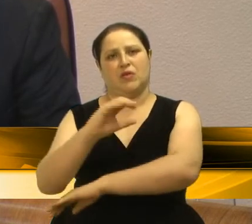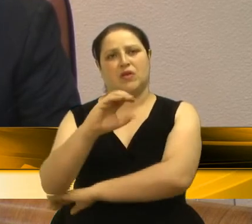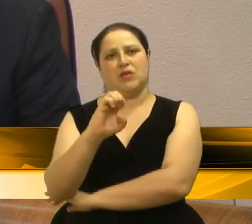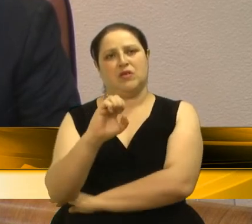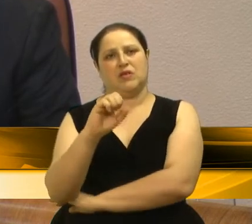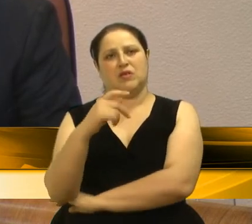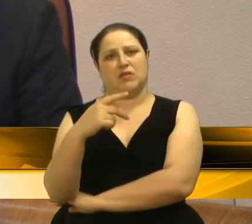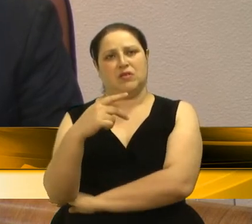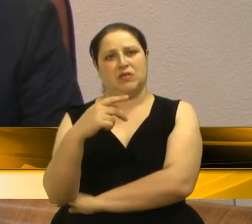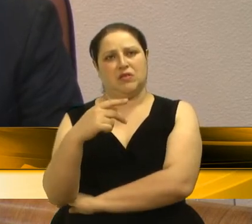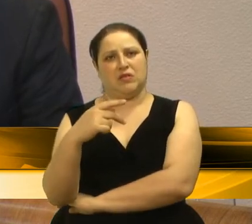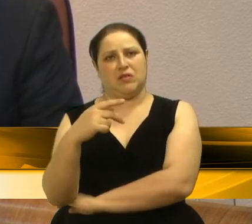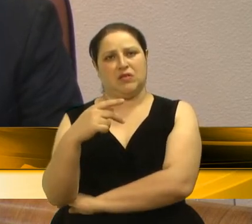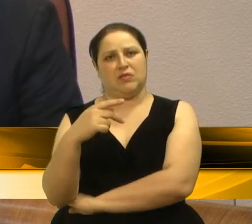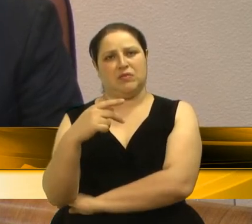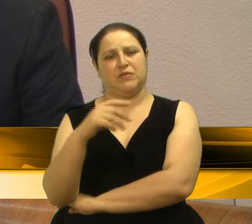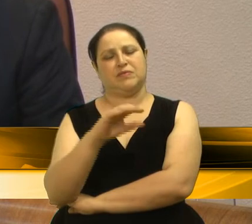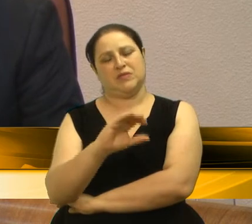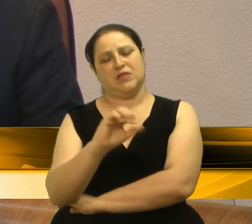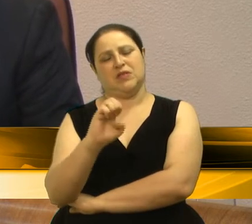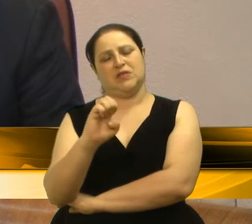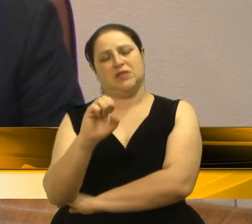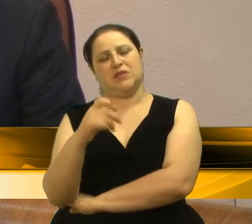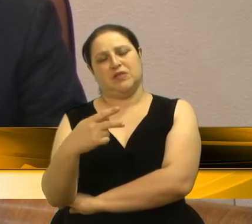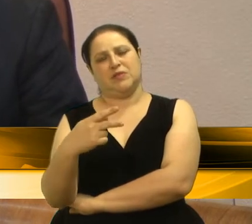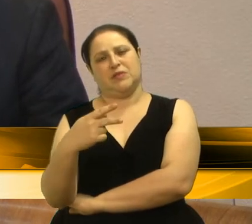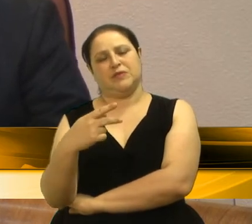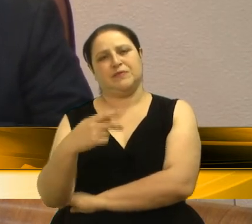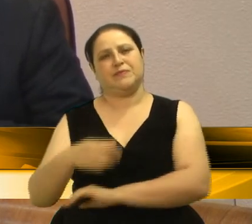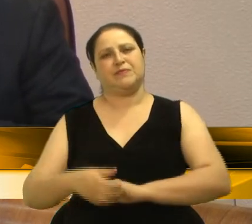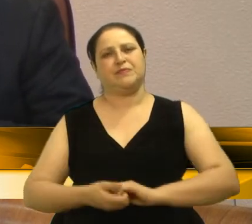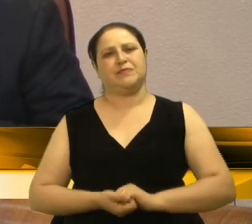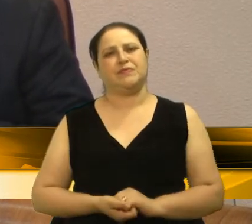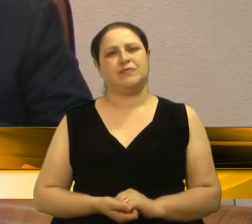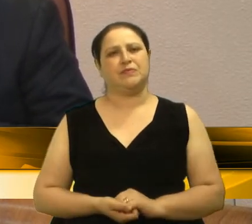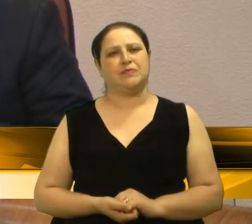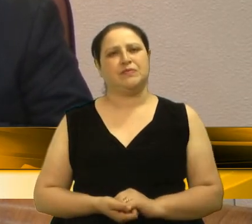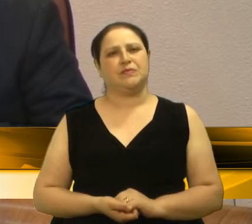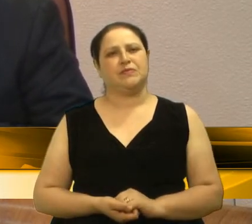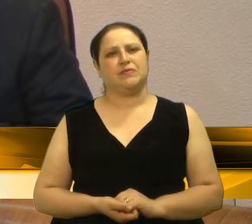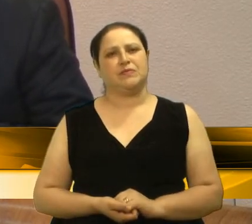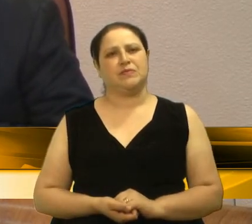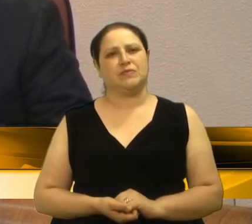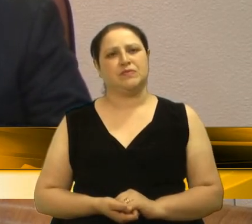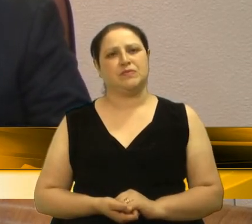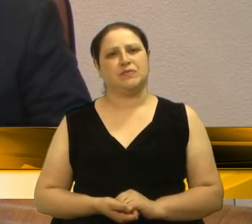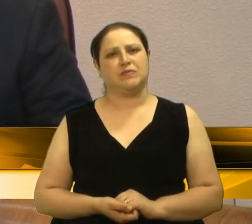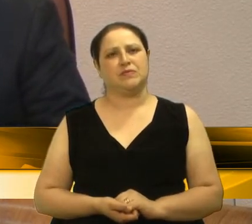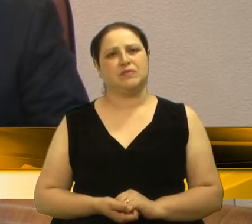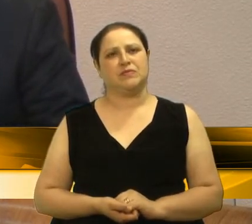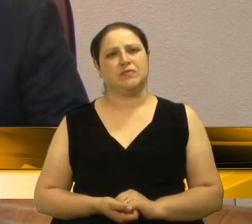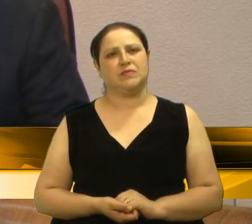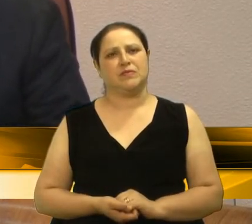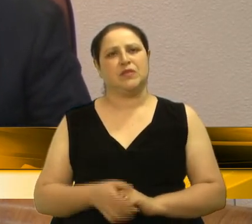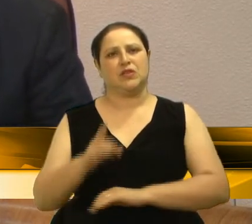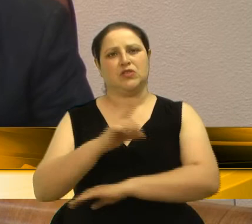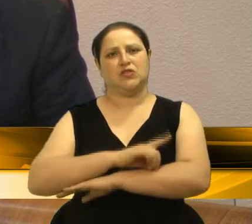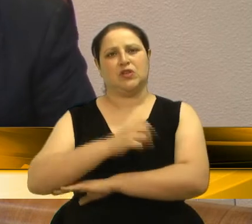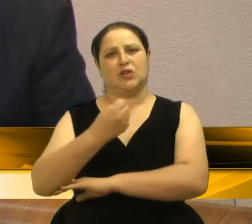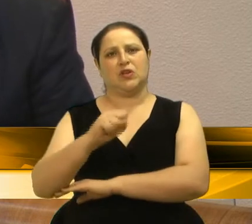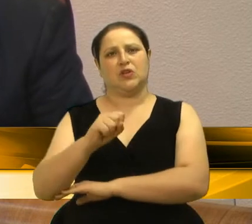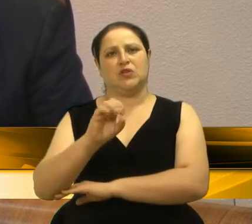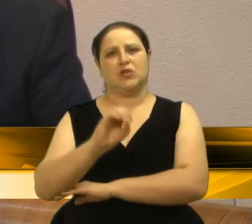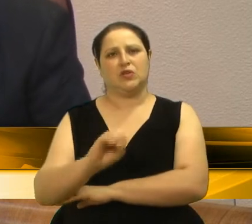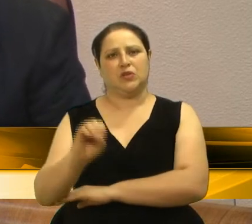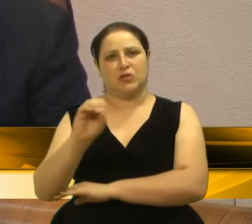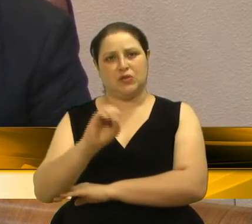95020-460, Caxias do Sul, RS. Colenda Câmara, eméritos julgadores, resumo da lide. No dia 8 de outubro de 2019, a